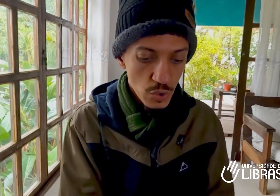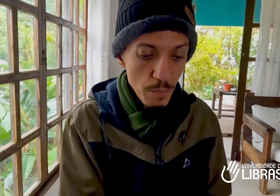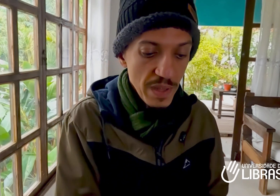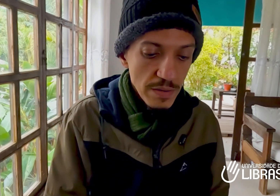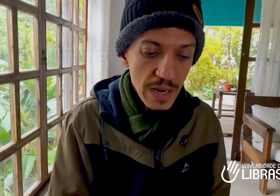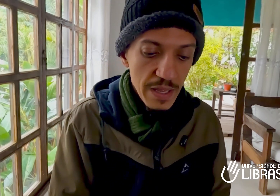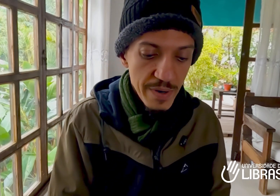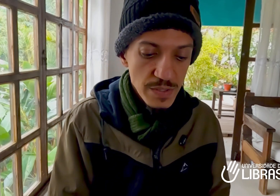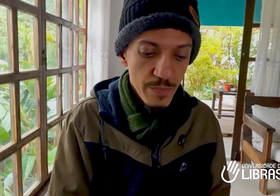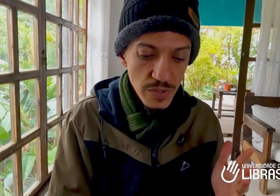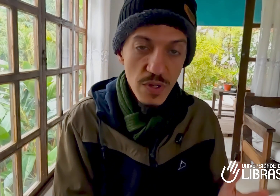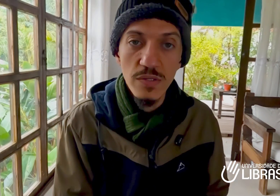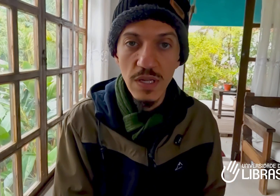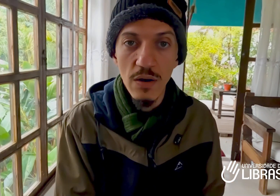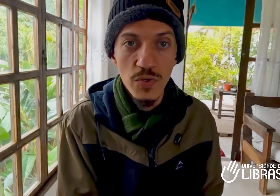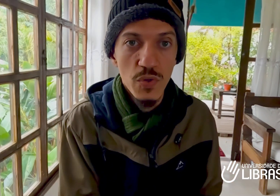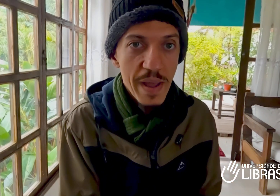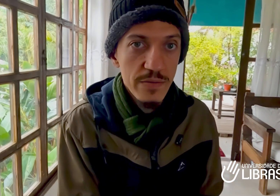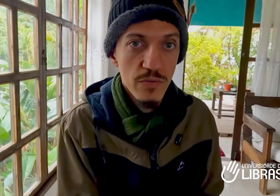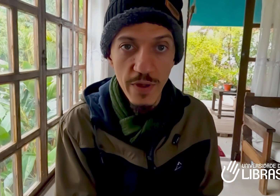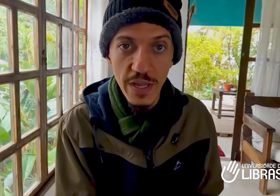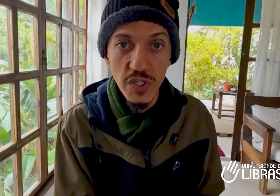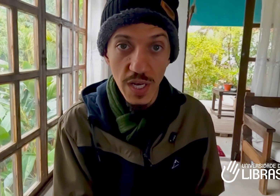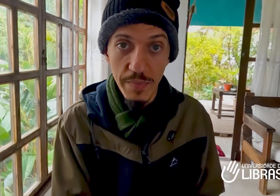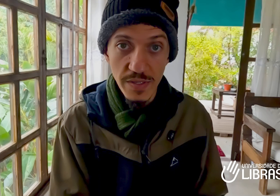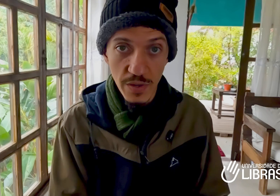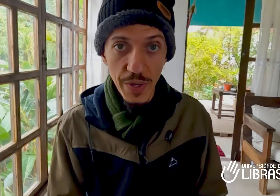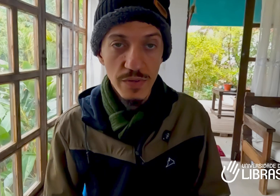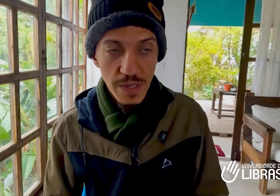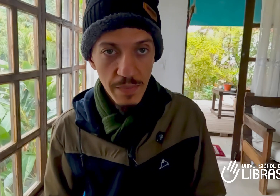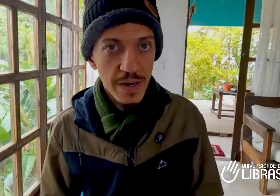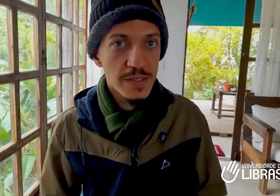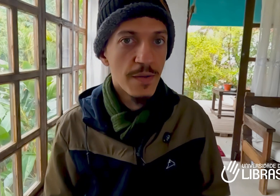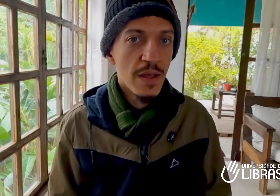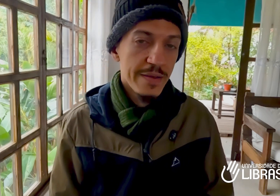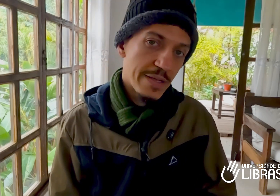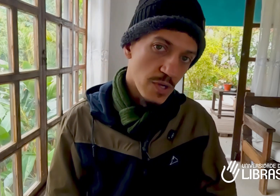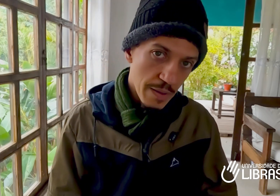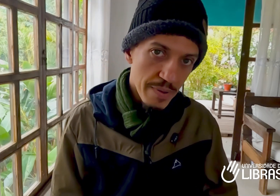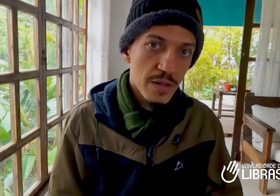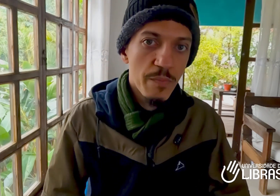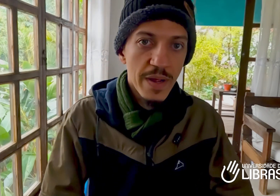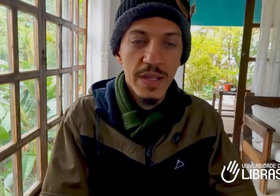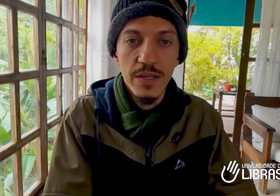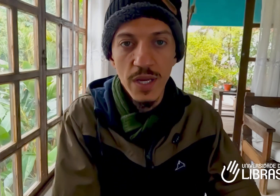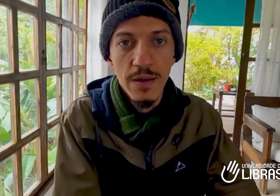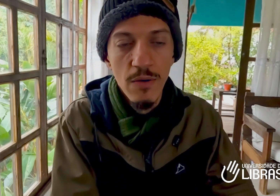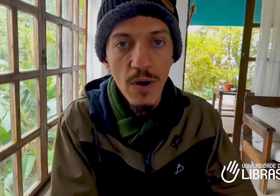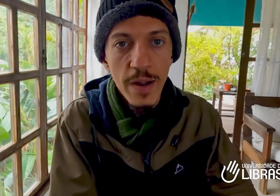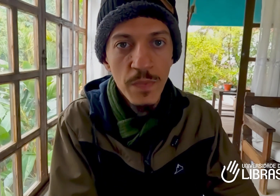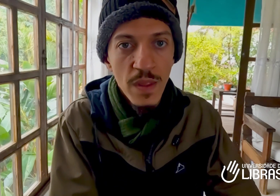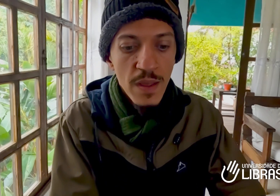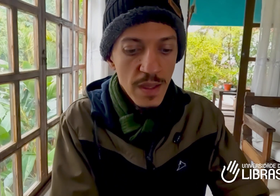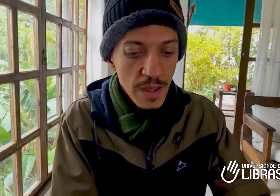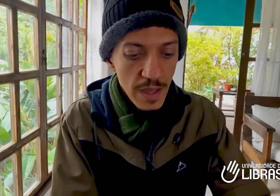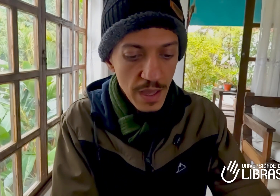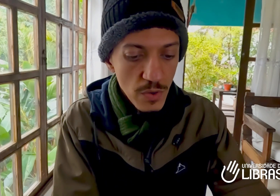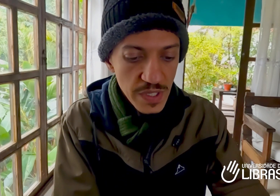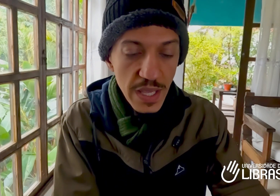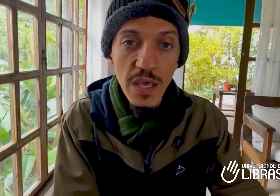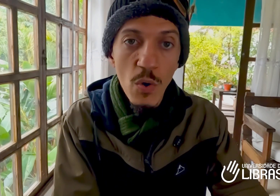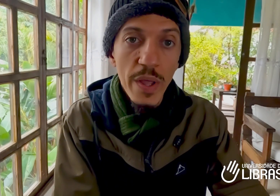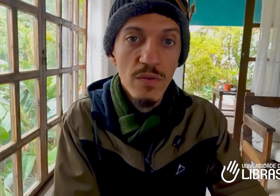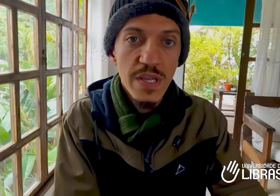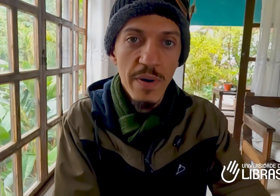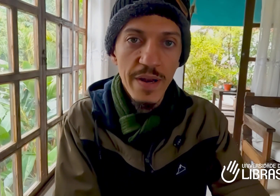esse domínio da Libras para os nossos alunos do método Fluente em Libras em 8 semanas, e só lembrando para quem está chegando agora, eu